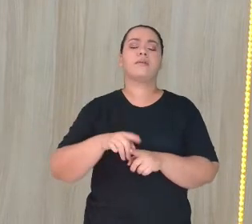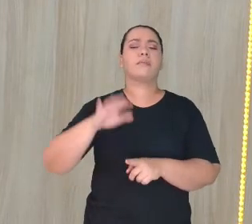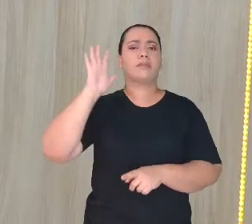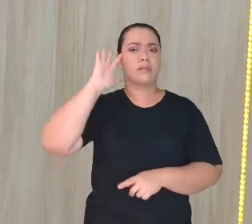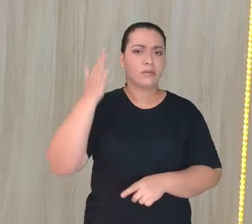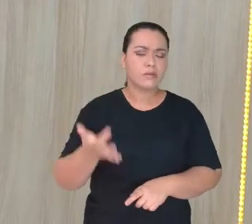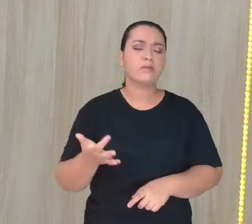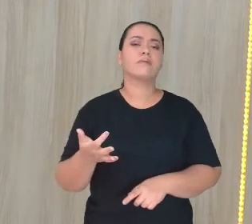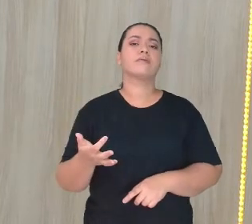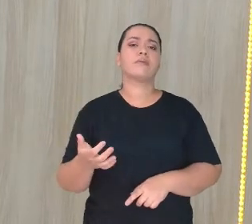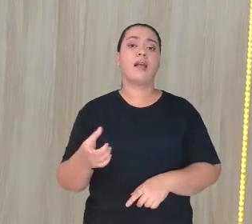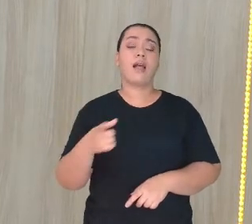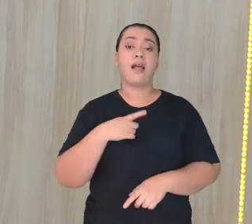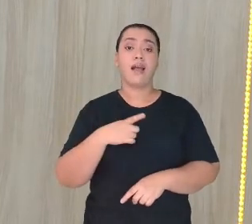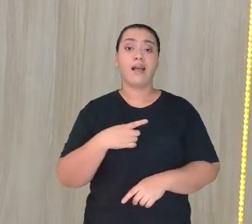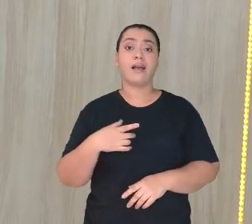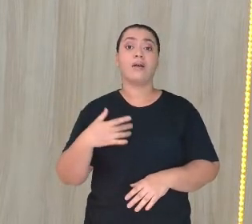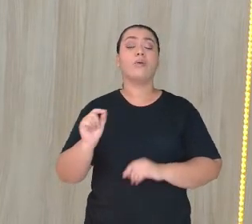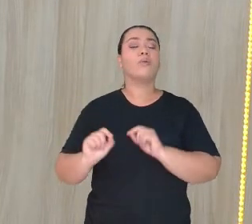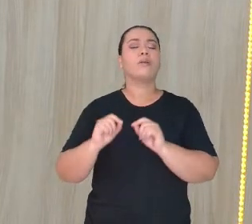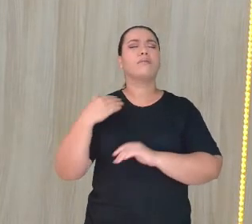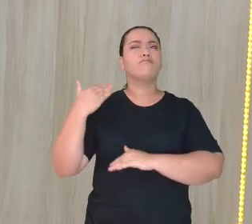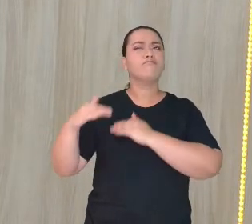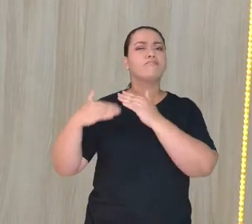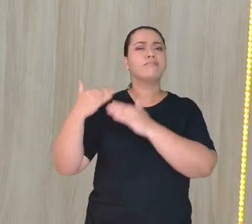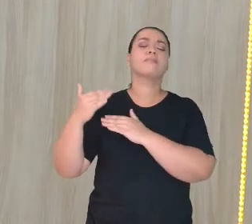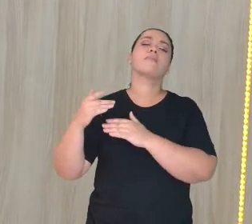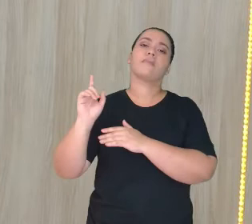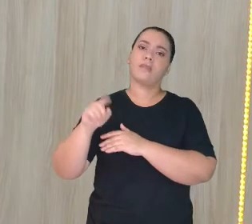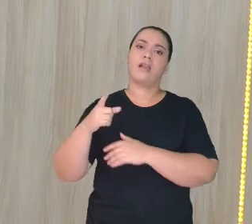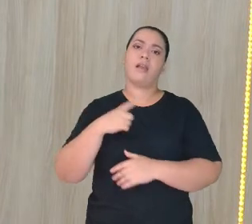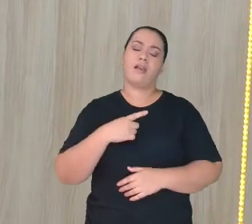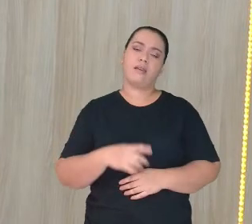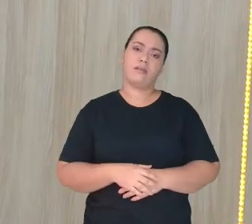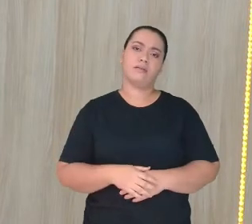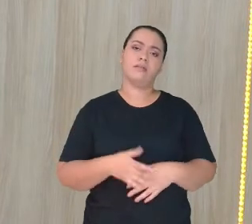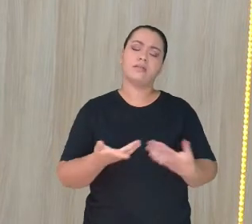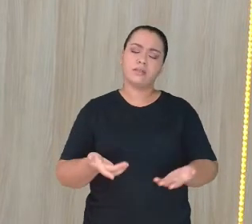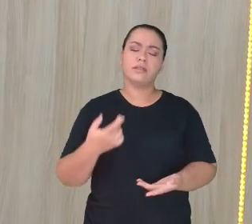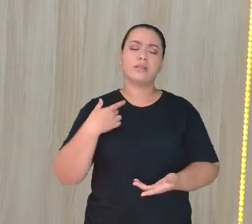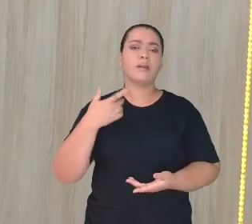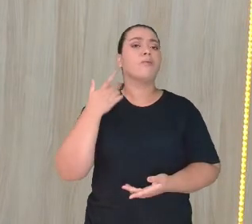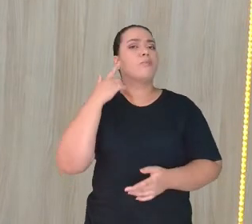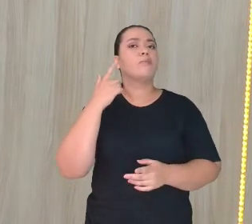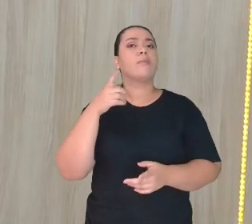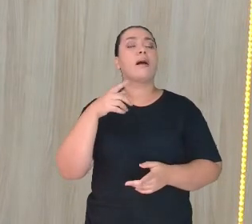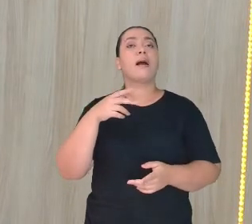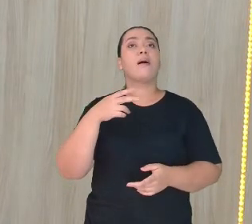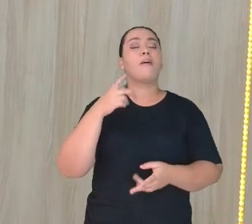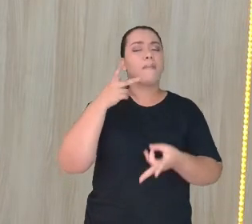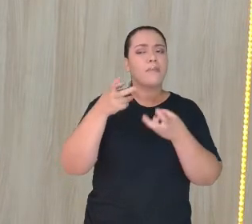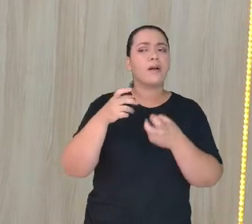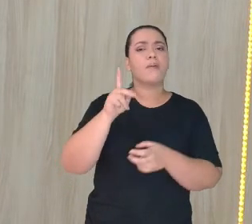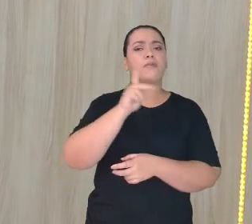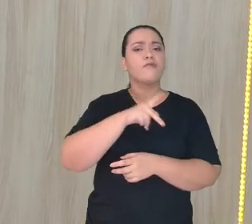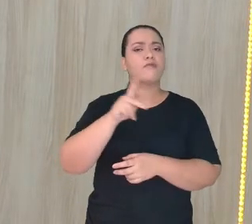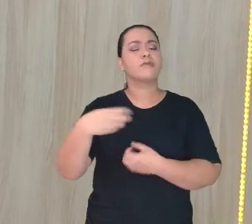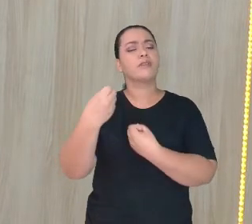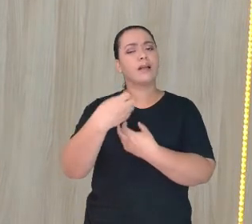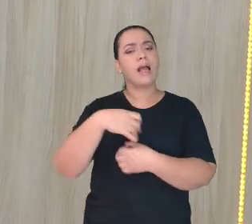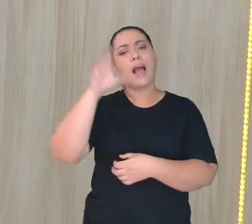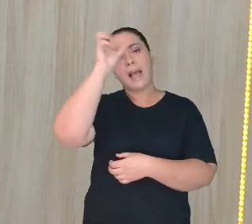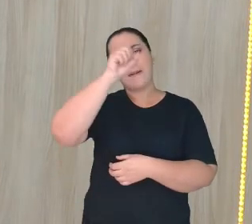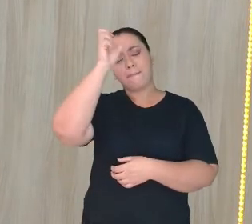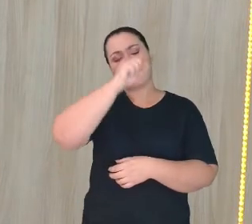decisão. A gente tem uma construção de senso crítico. Isso. Então, escutem a professora de vocês. Escutem, conhecimento é poder.